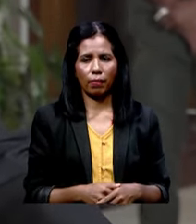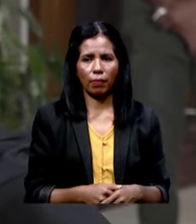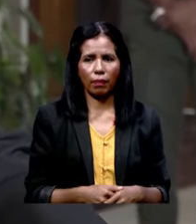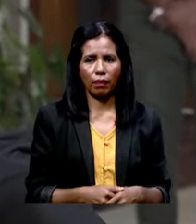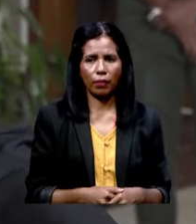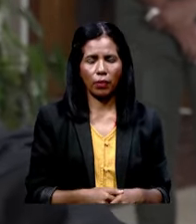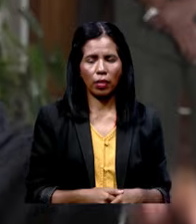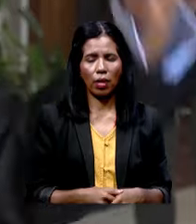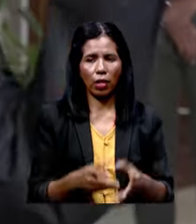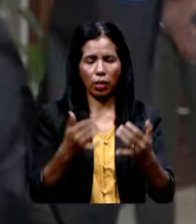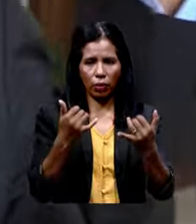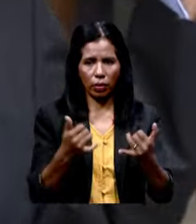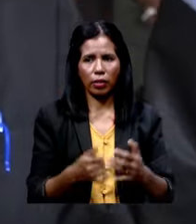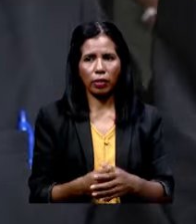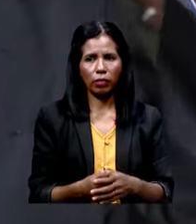Né, do Nima cá,